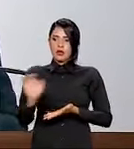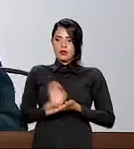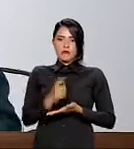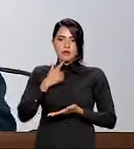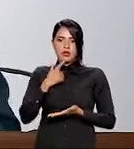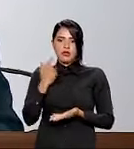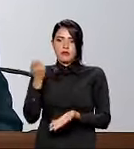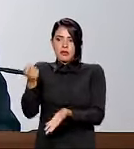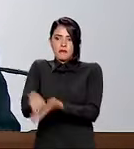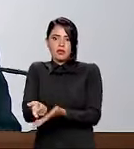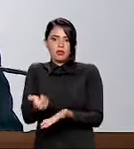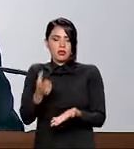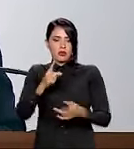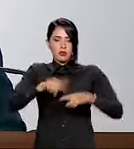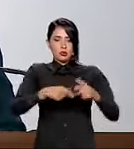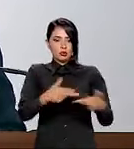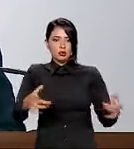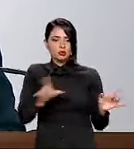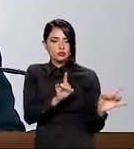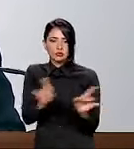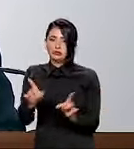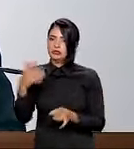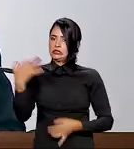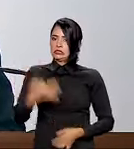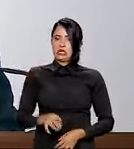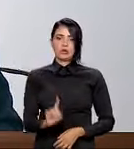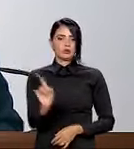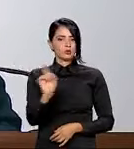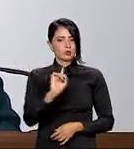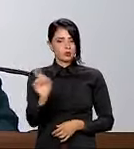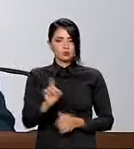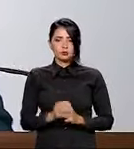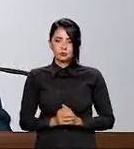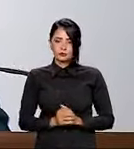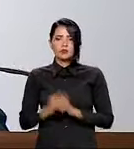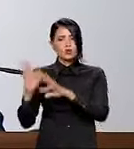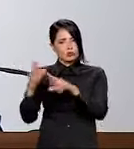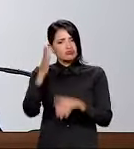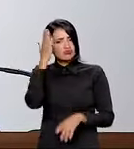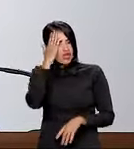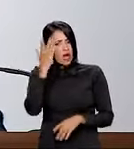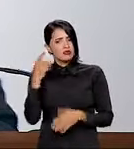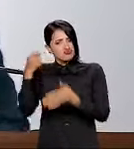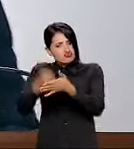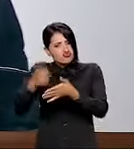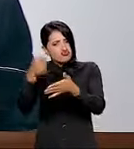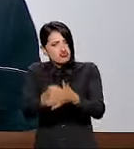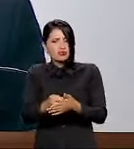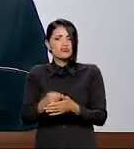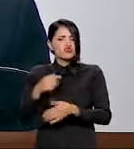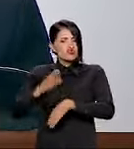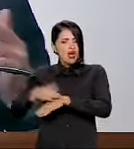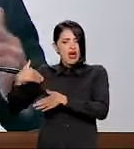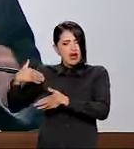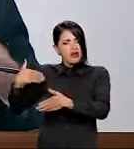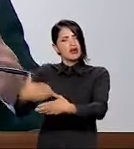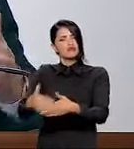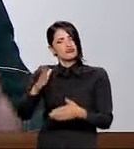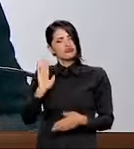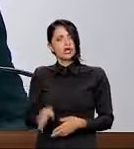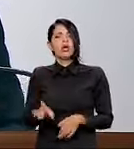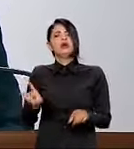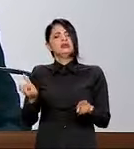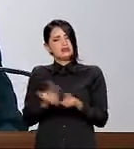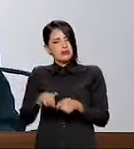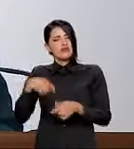que eu devo para vender os meus produtos não é correto. Então, todo mundo sabe que eu brigo por isso há muito tempo, além do que eu